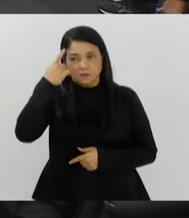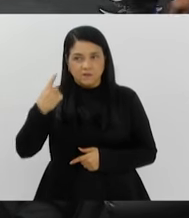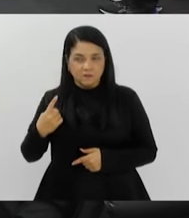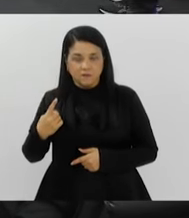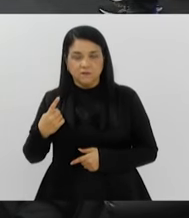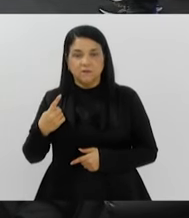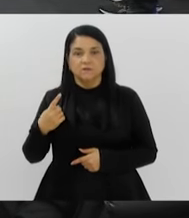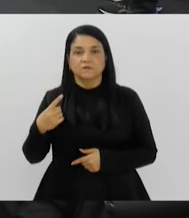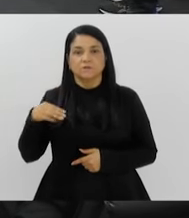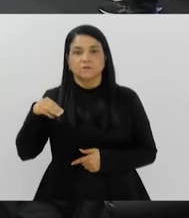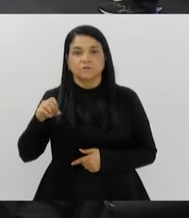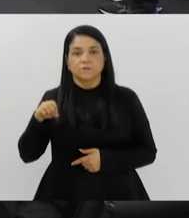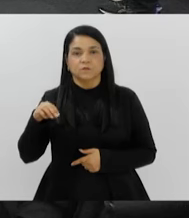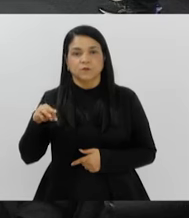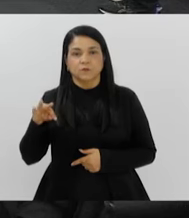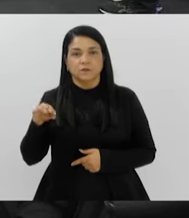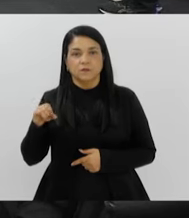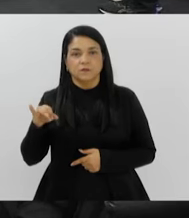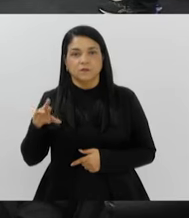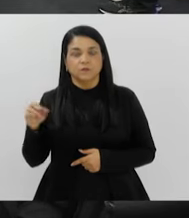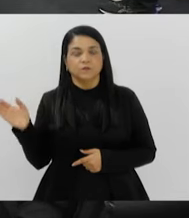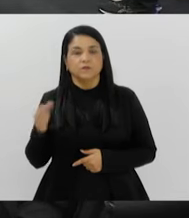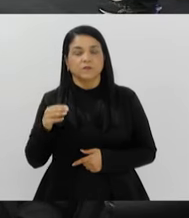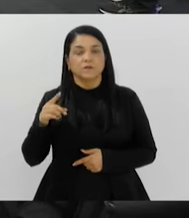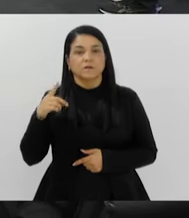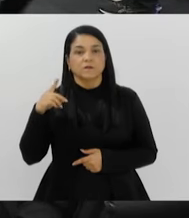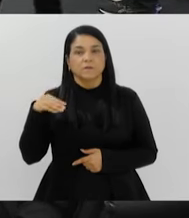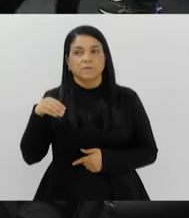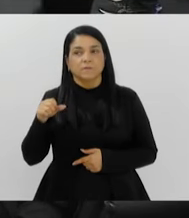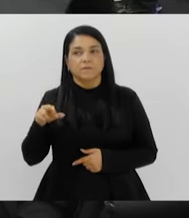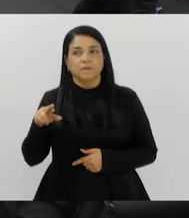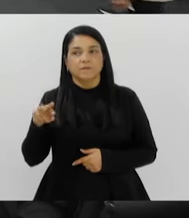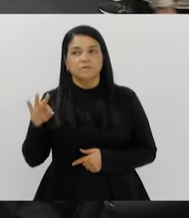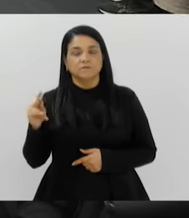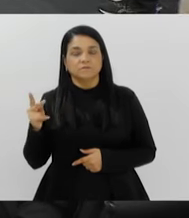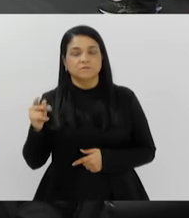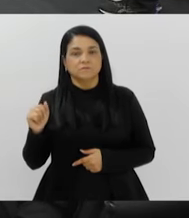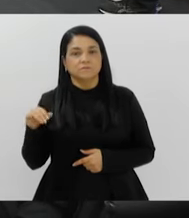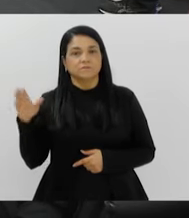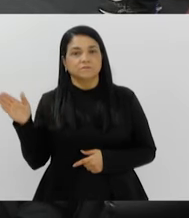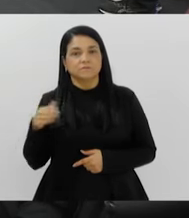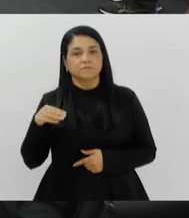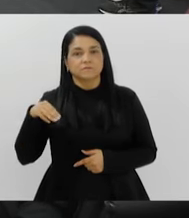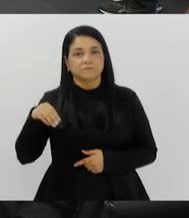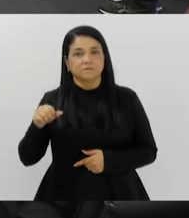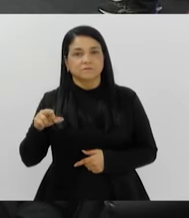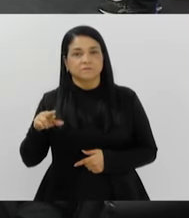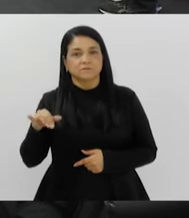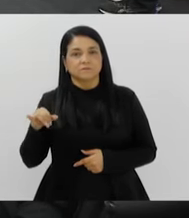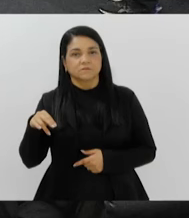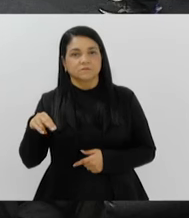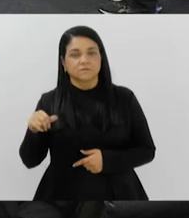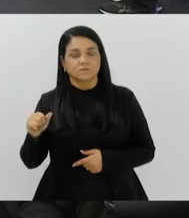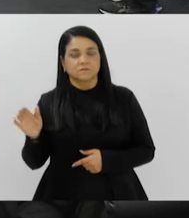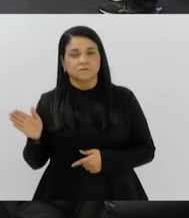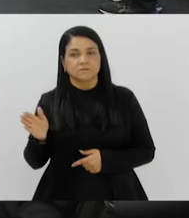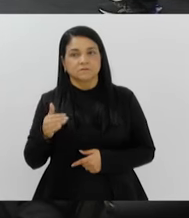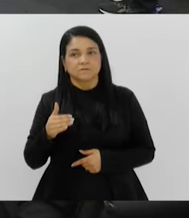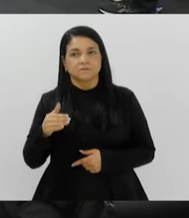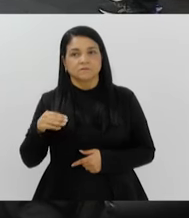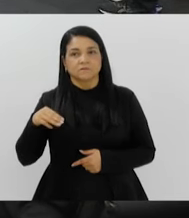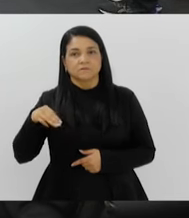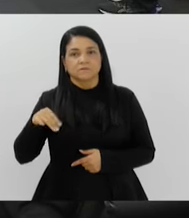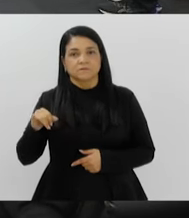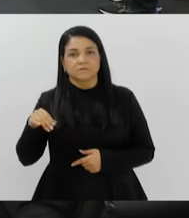Dani Monteiro, Marta, Marina e